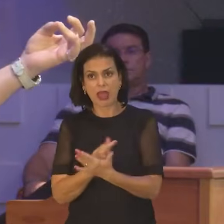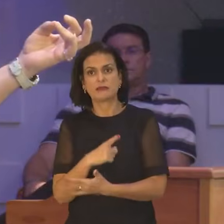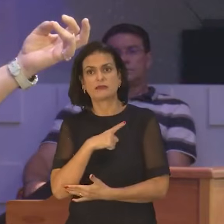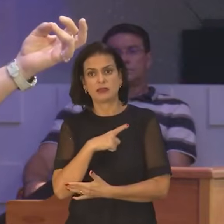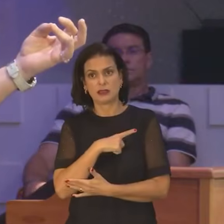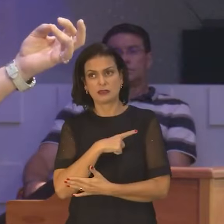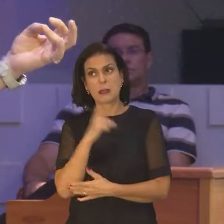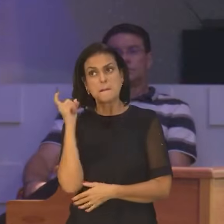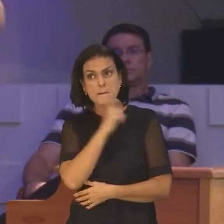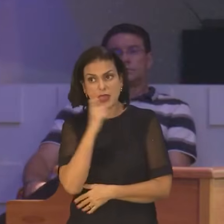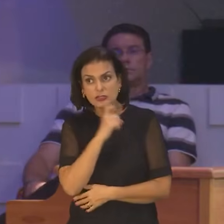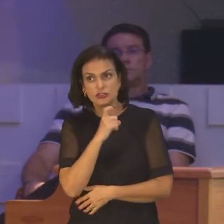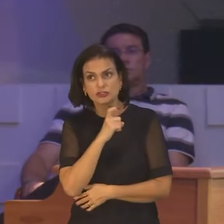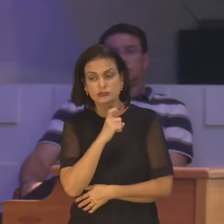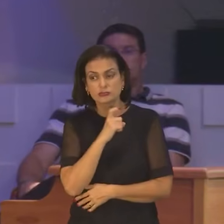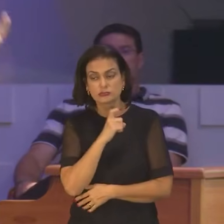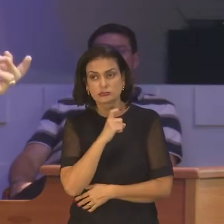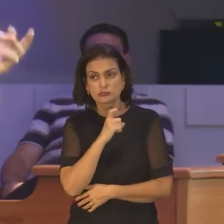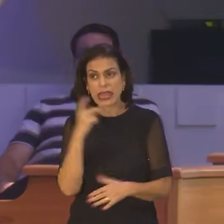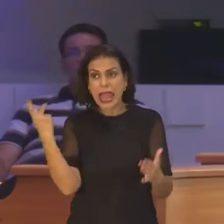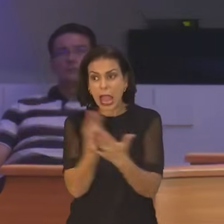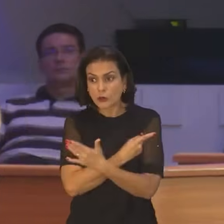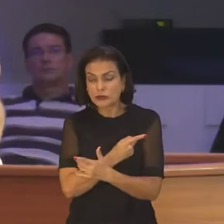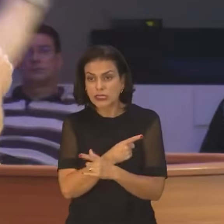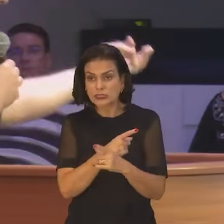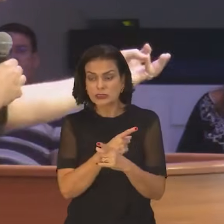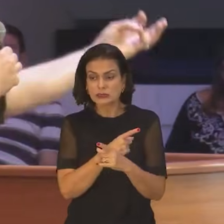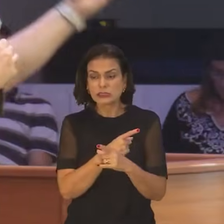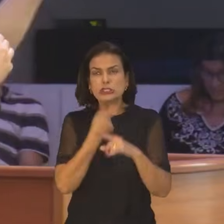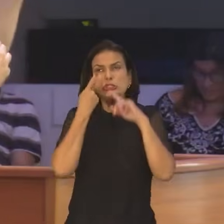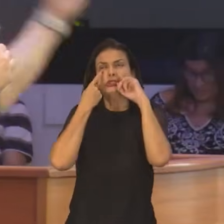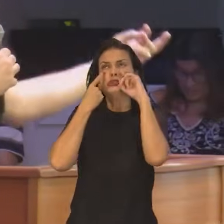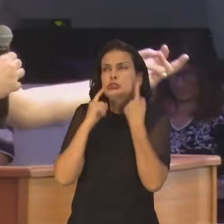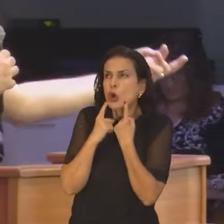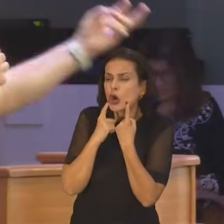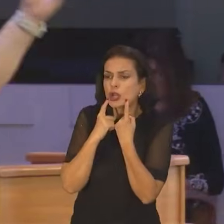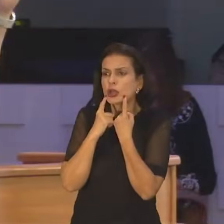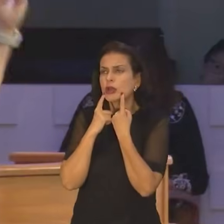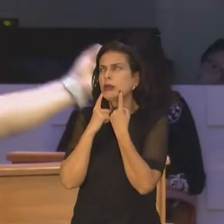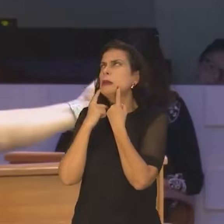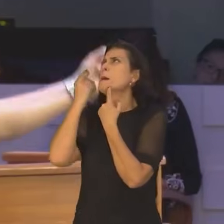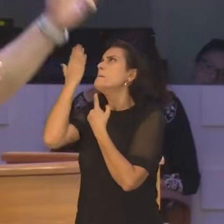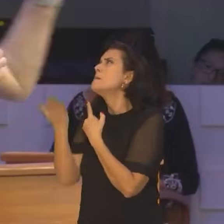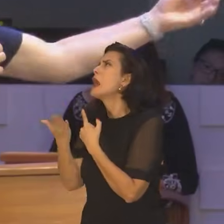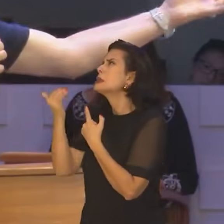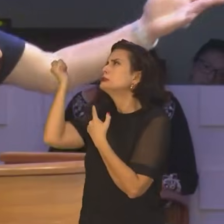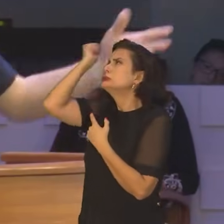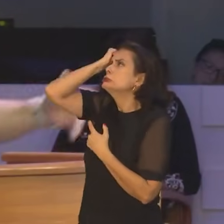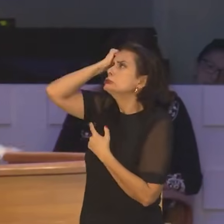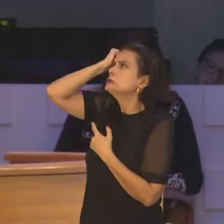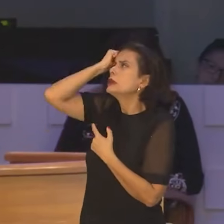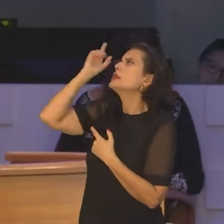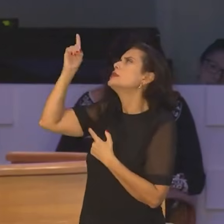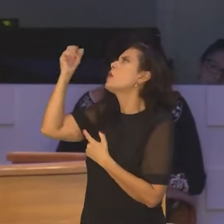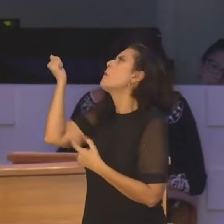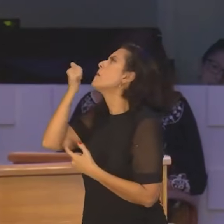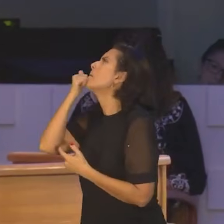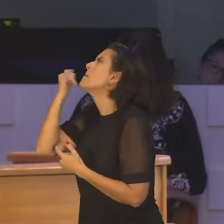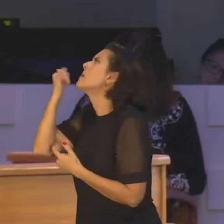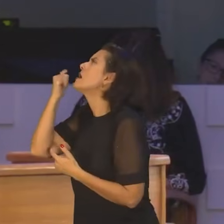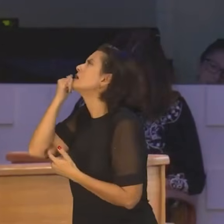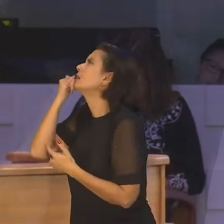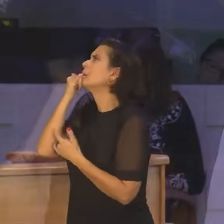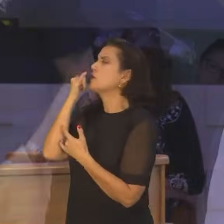você mente. E de repente você vai para a sala, chora, peça perdão, arrepende e Deus te perdoa.